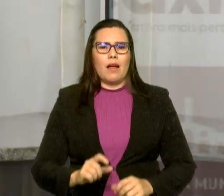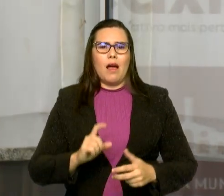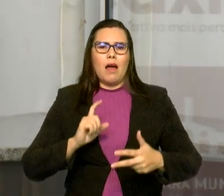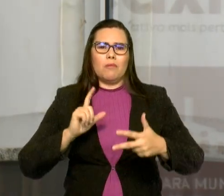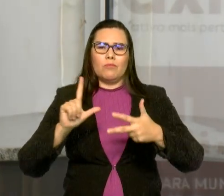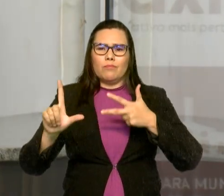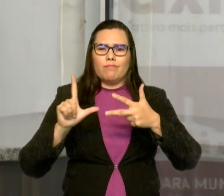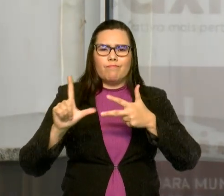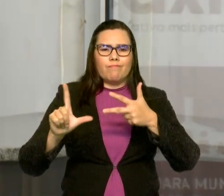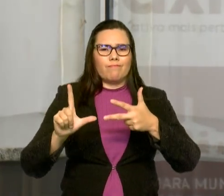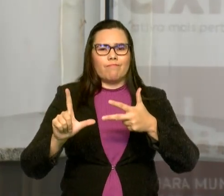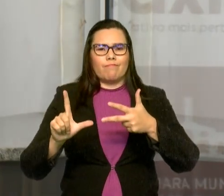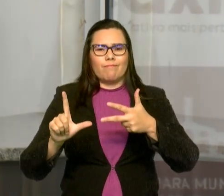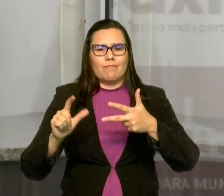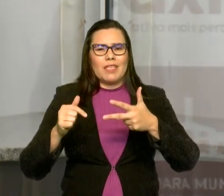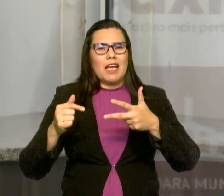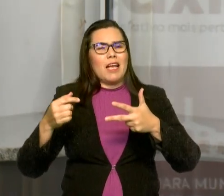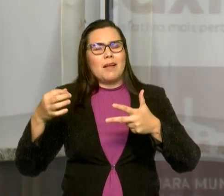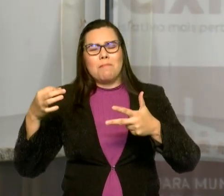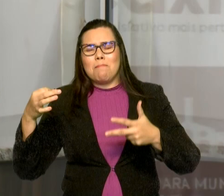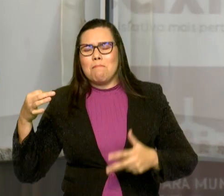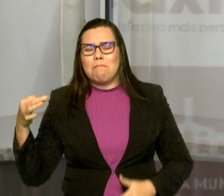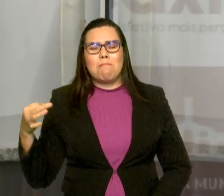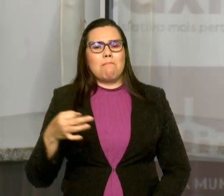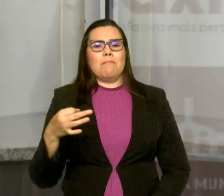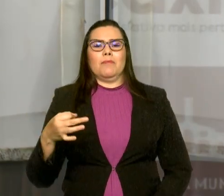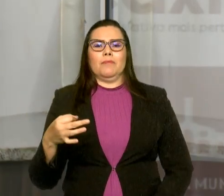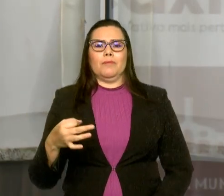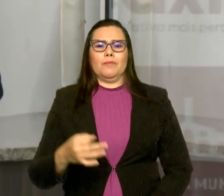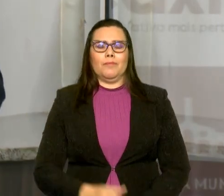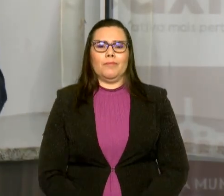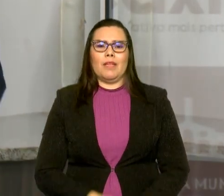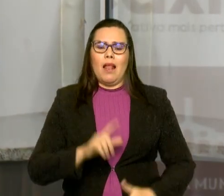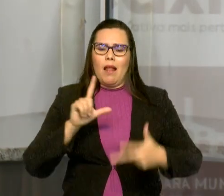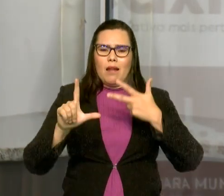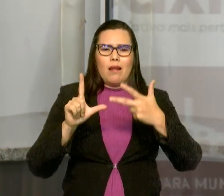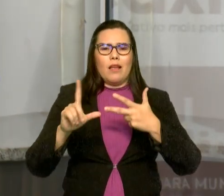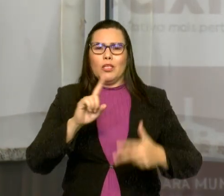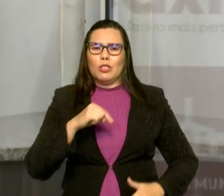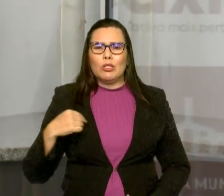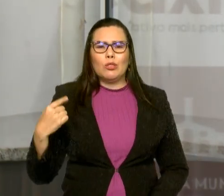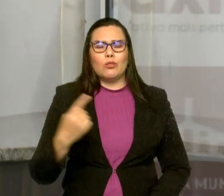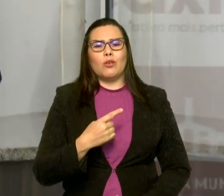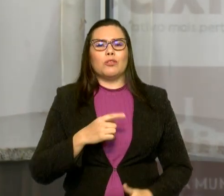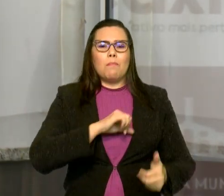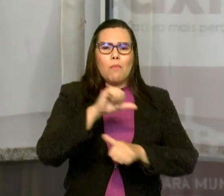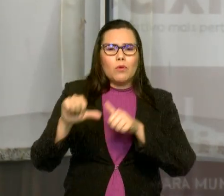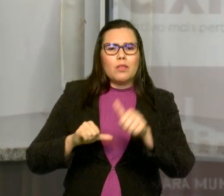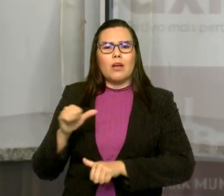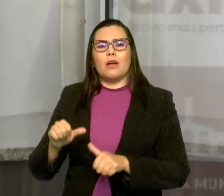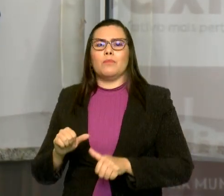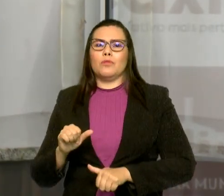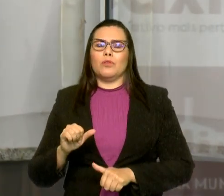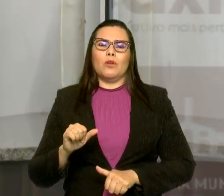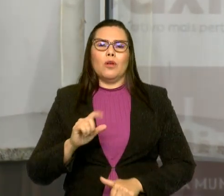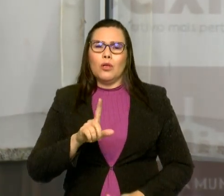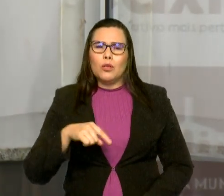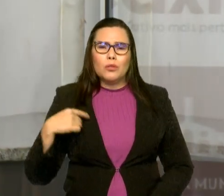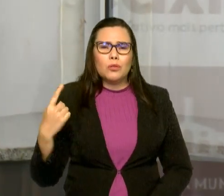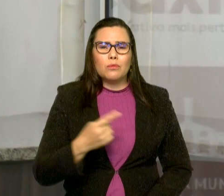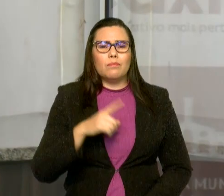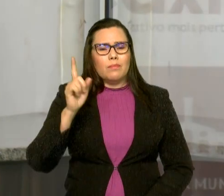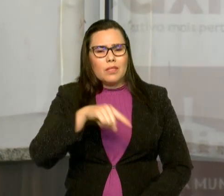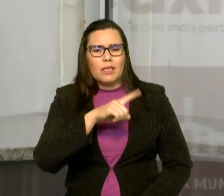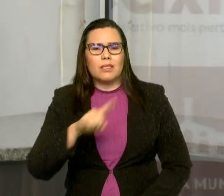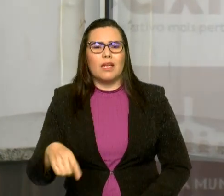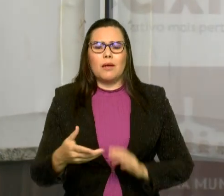mais belo dos poderes. Nós que fazemos leis, extinguimos leis, mudamos as leis, nós que temos a prerrogativa